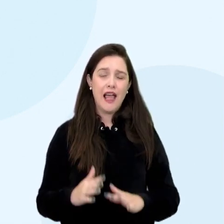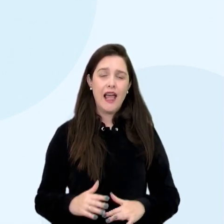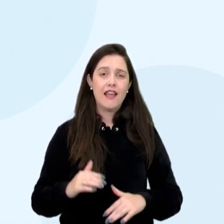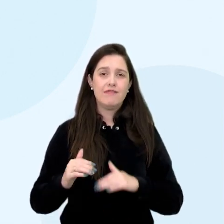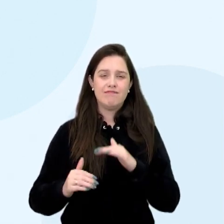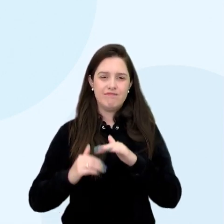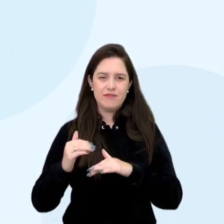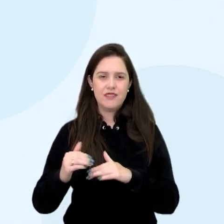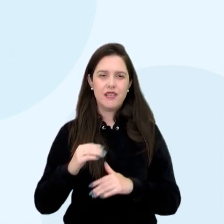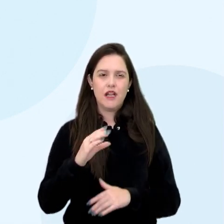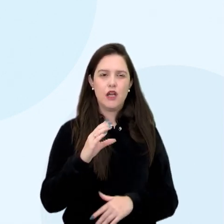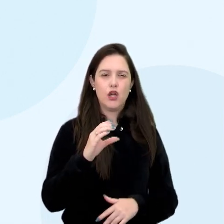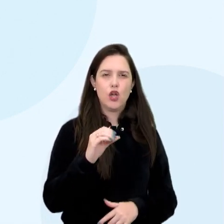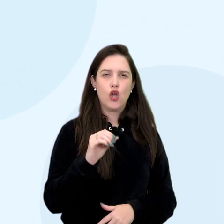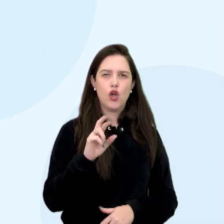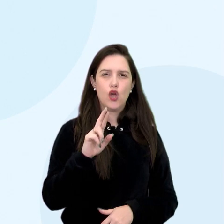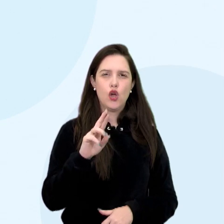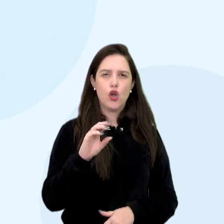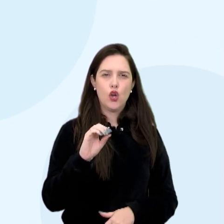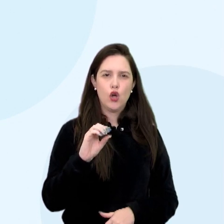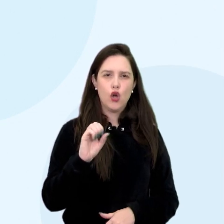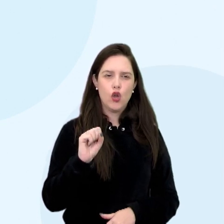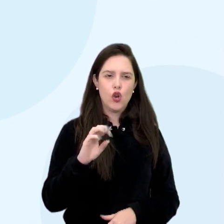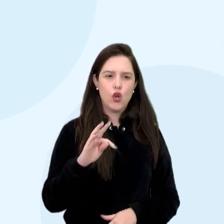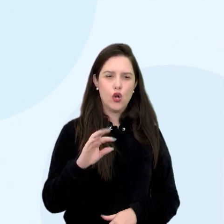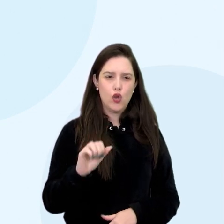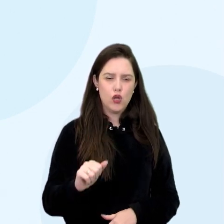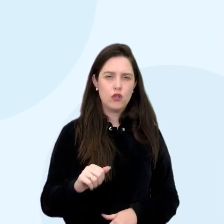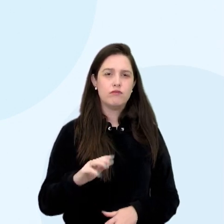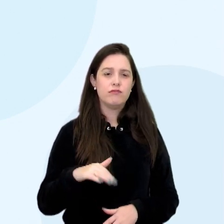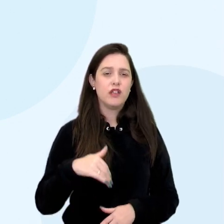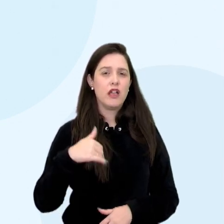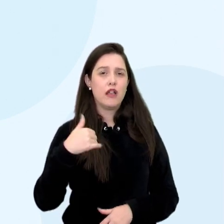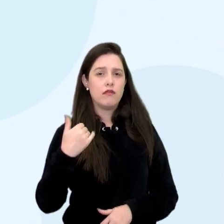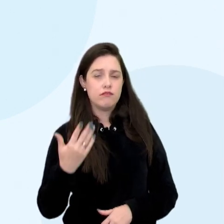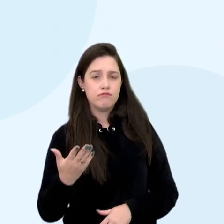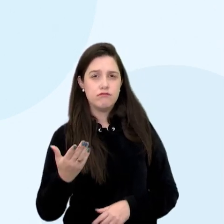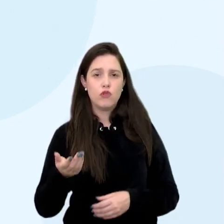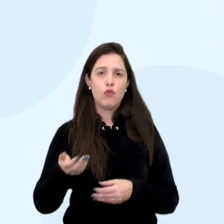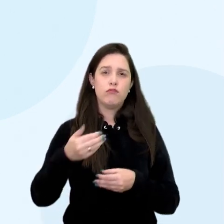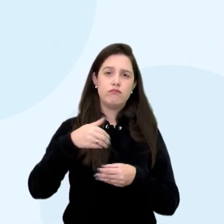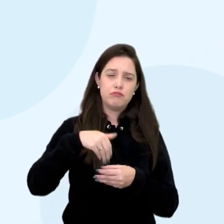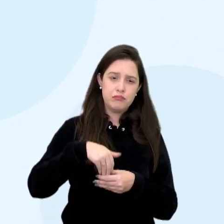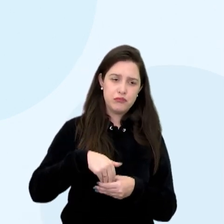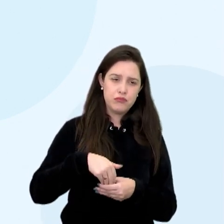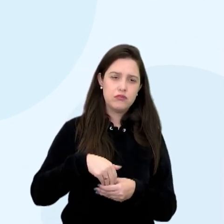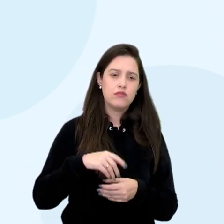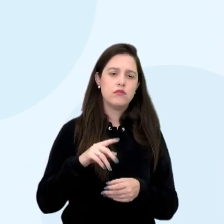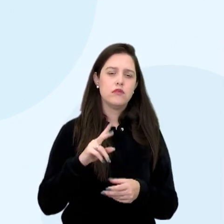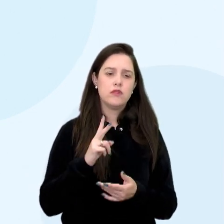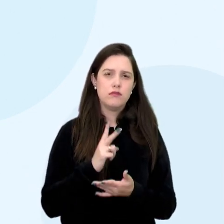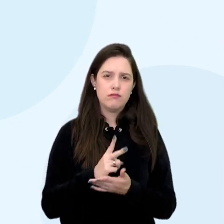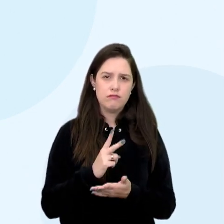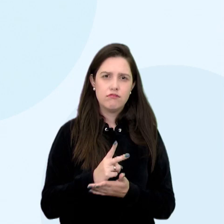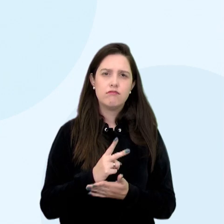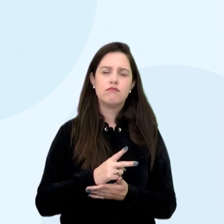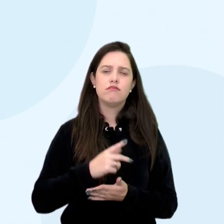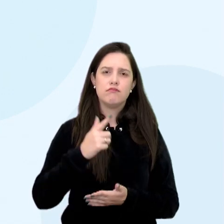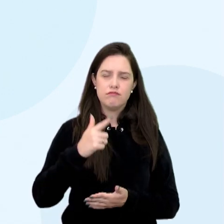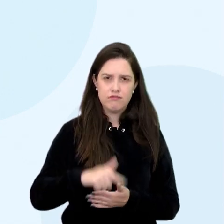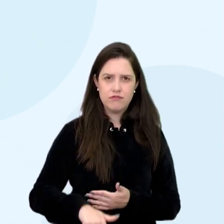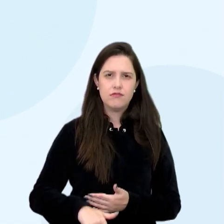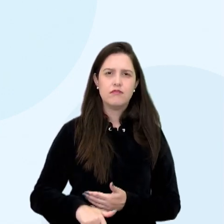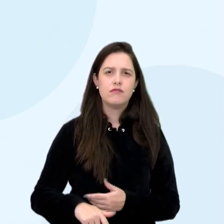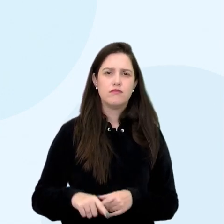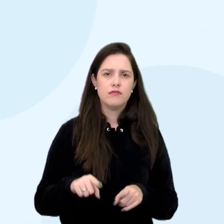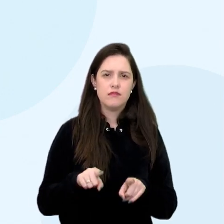crosta, né, tanto da crosta superior como da crosta inferior. E a descontinuidade de Morro já está entre a crosta